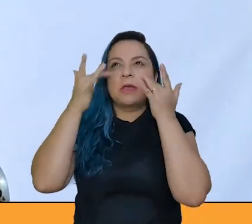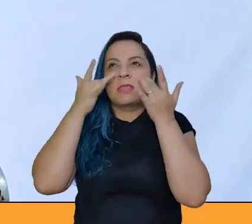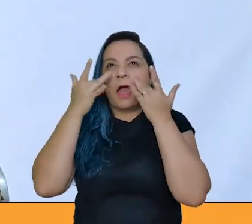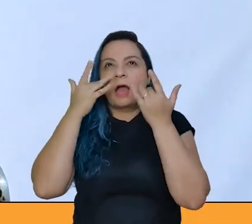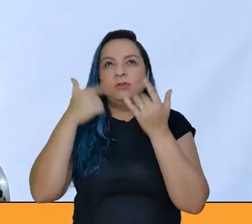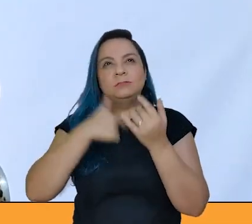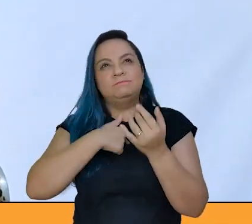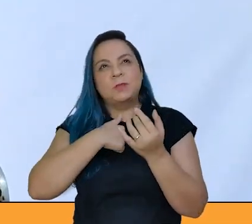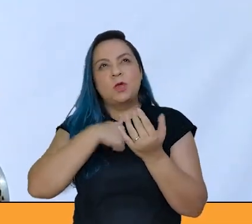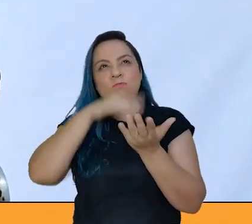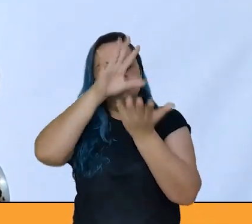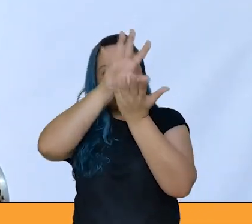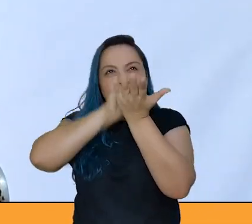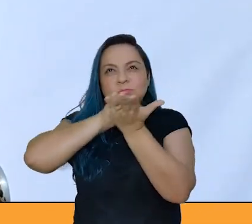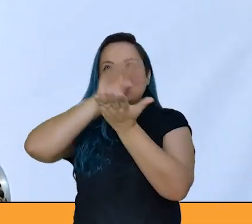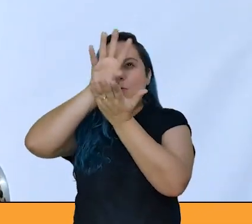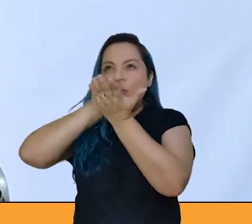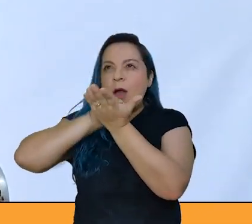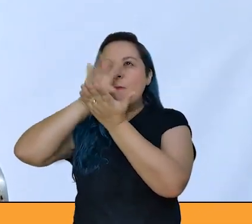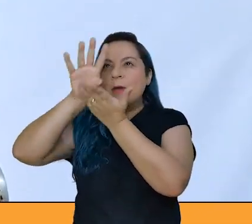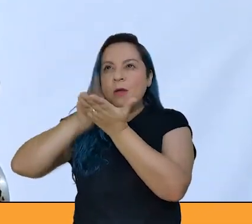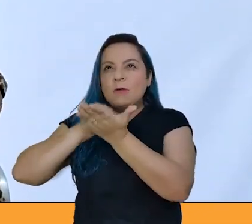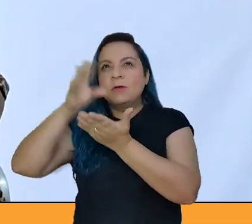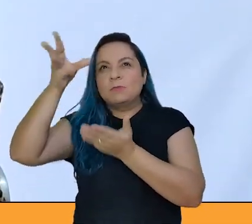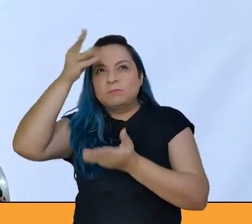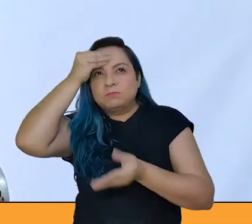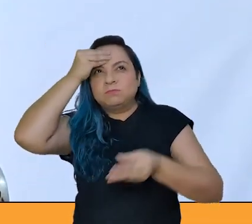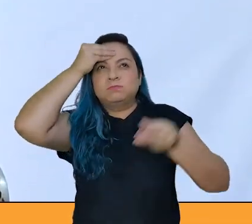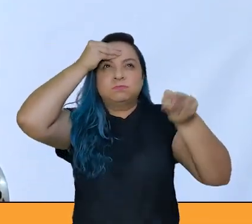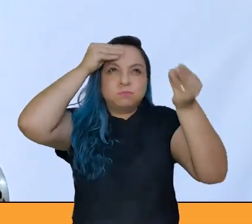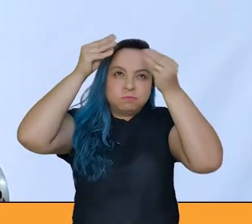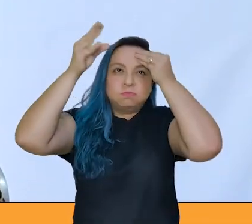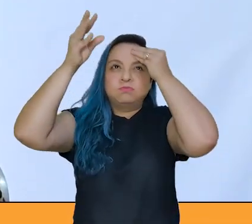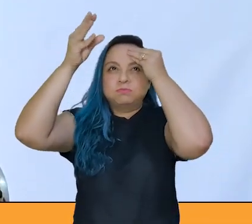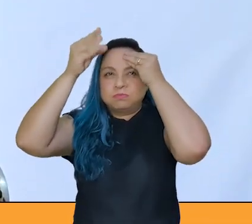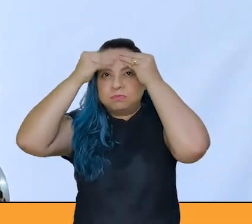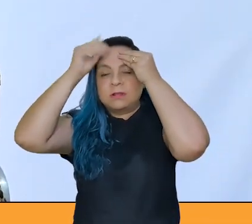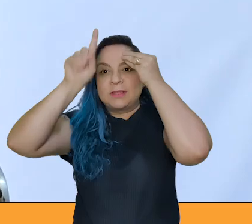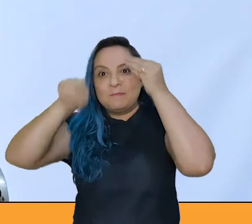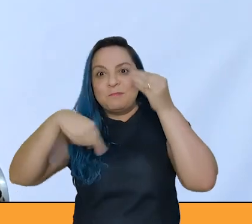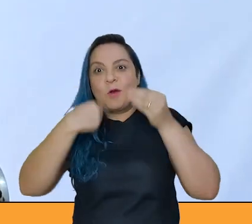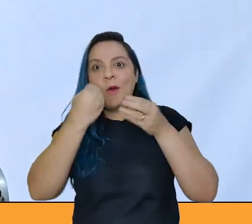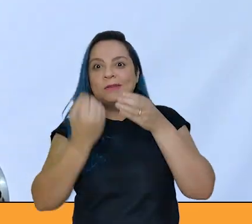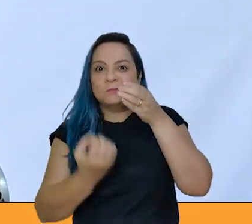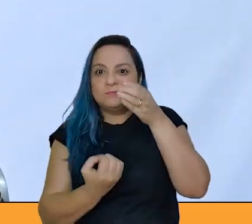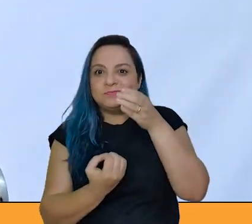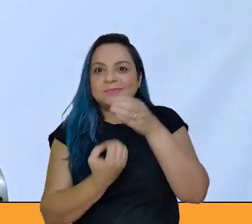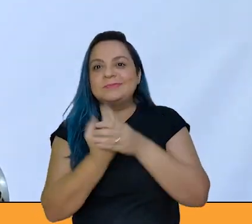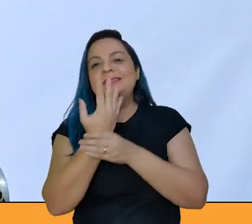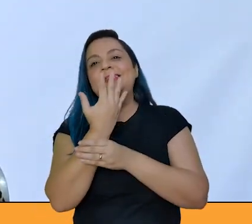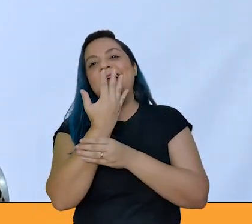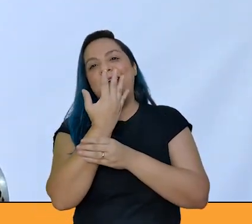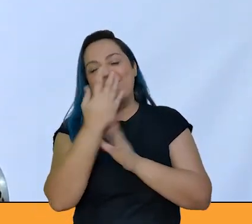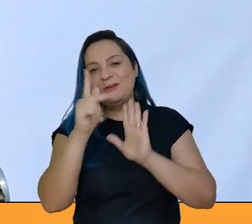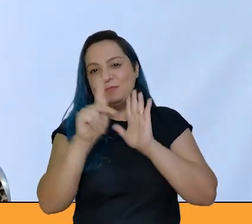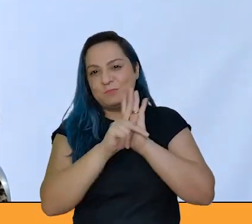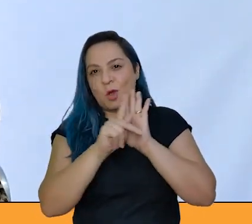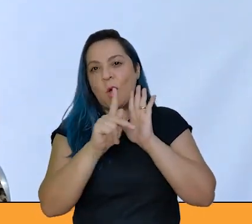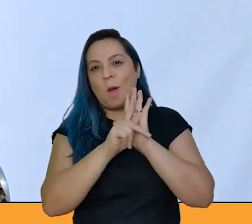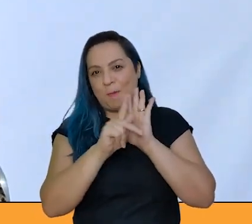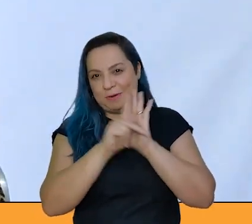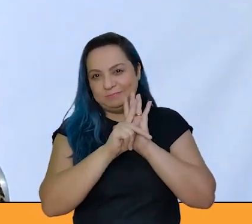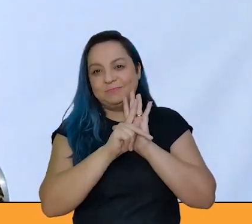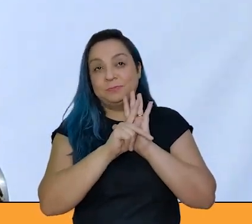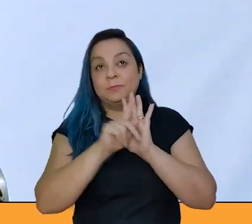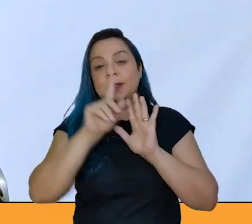era um momento ali onde eu criava esse repertório, ia trazendo isso para a memória, até eu ir para esse processo de